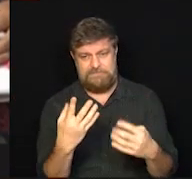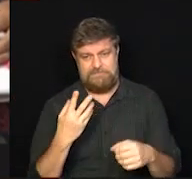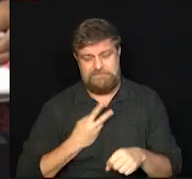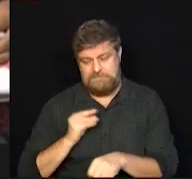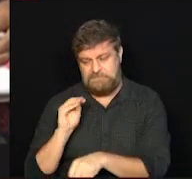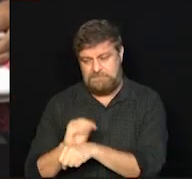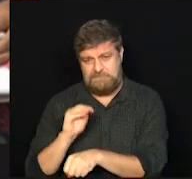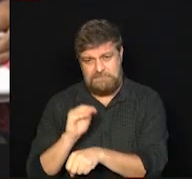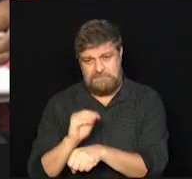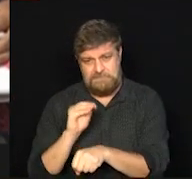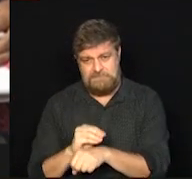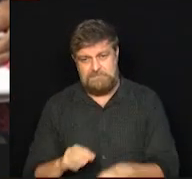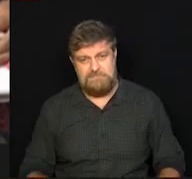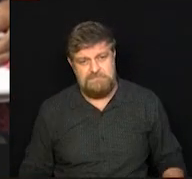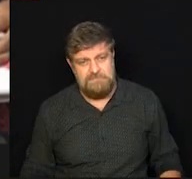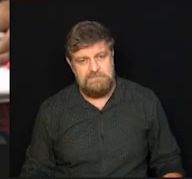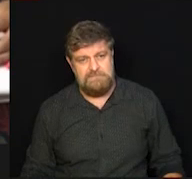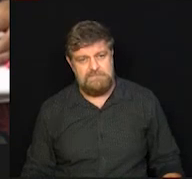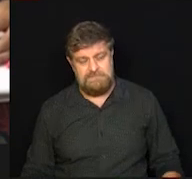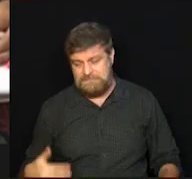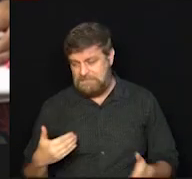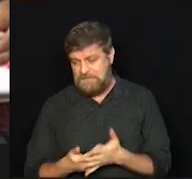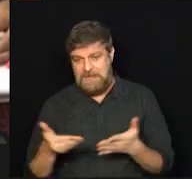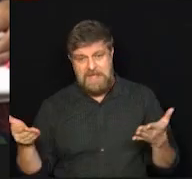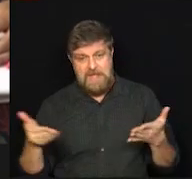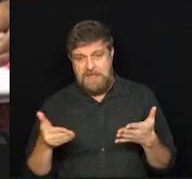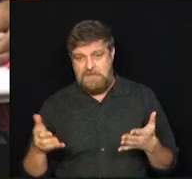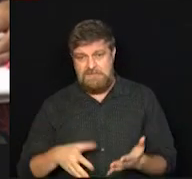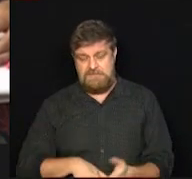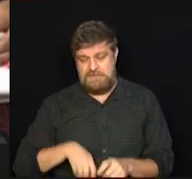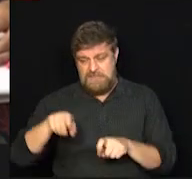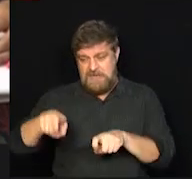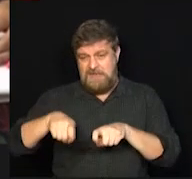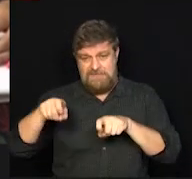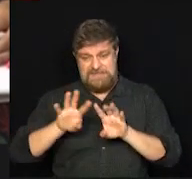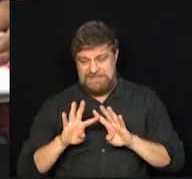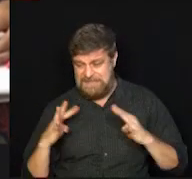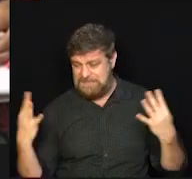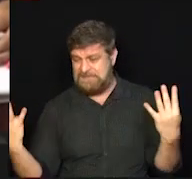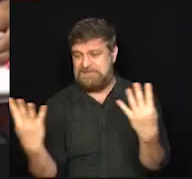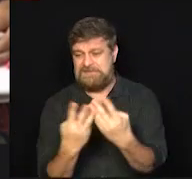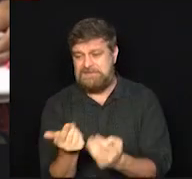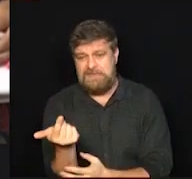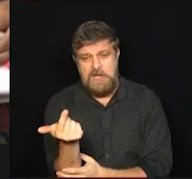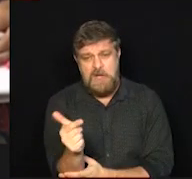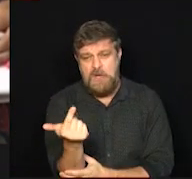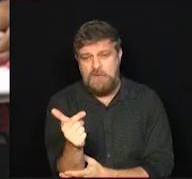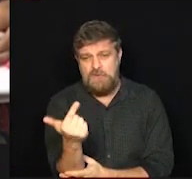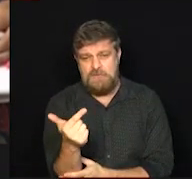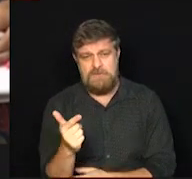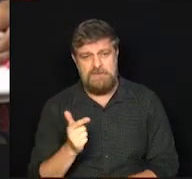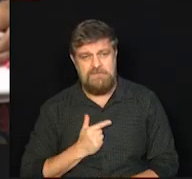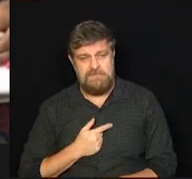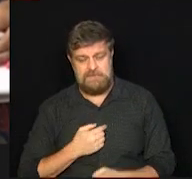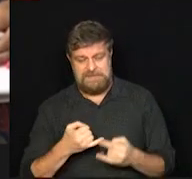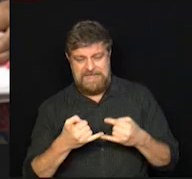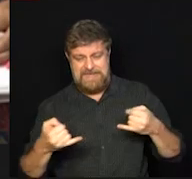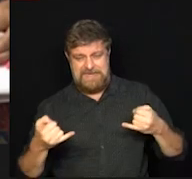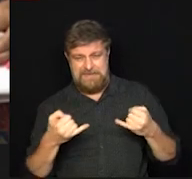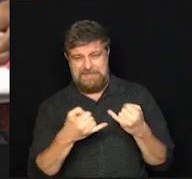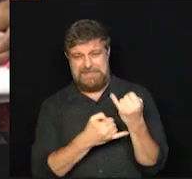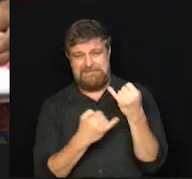e até hoje a fazenda não foi cercado você também tem aqui foi feito de arame farpado